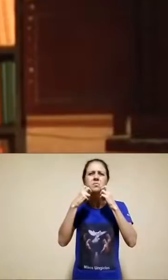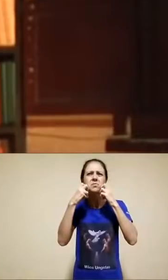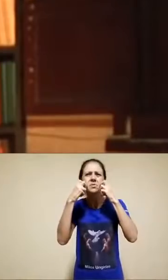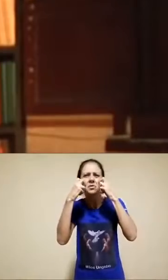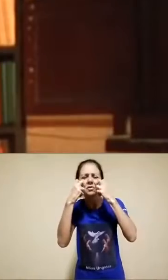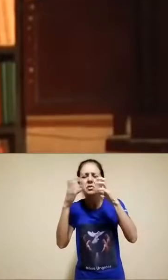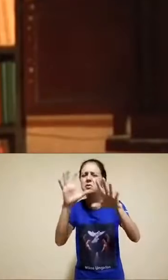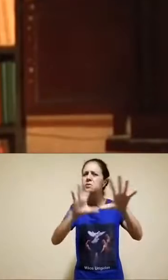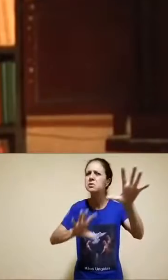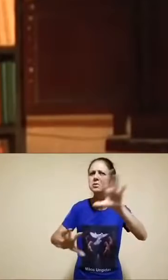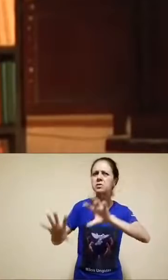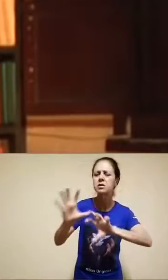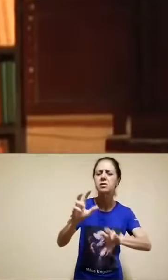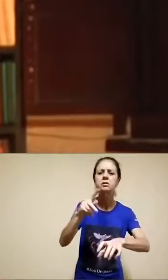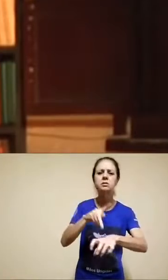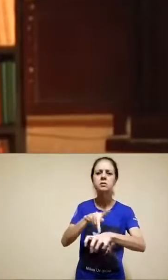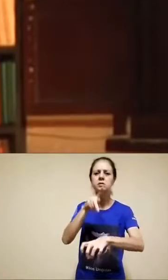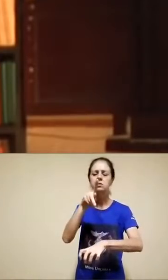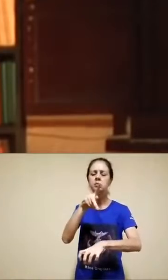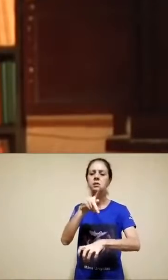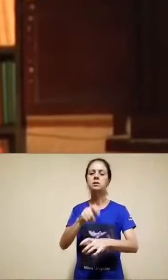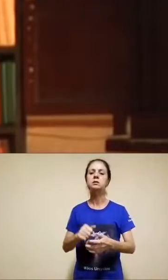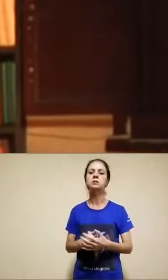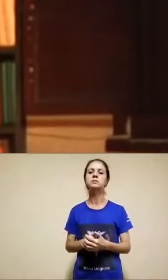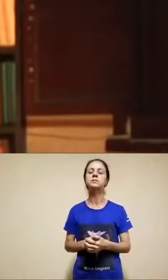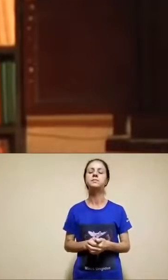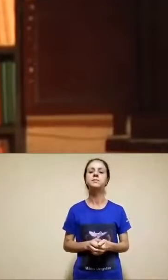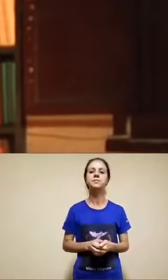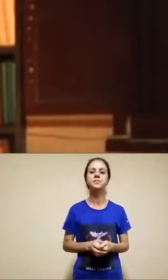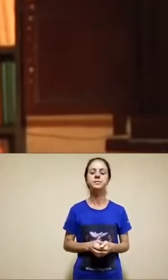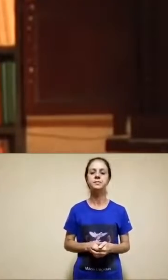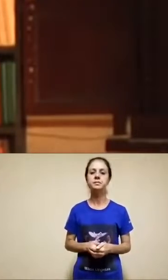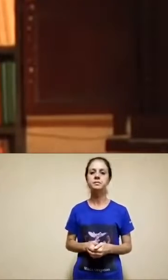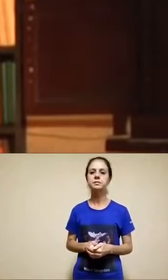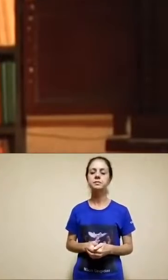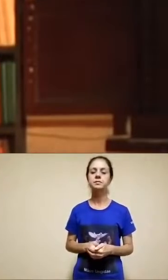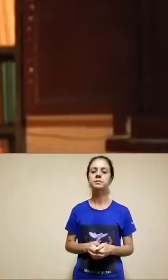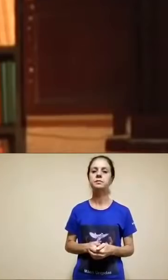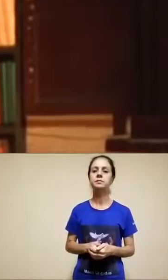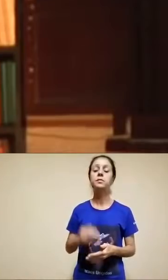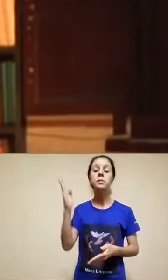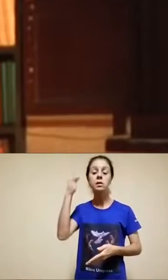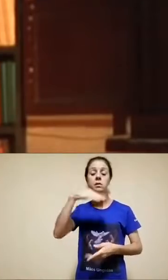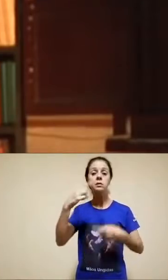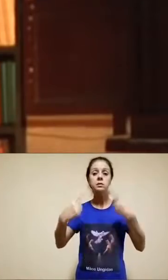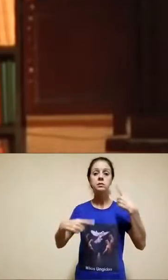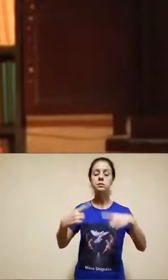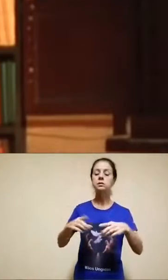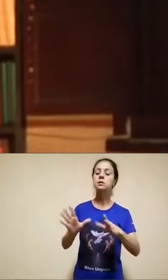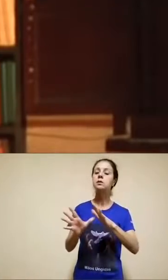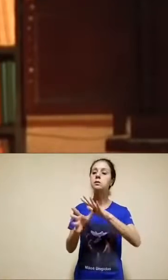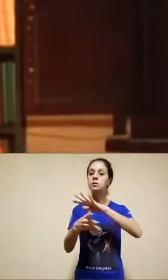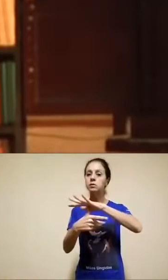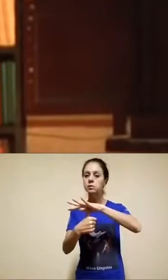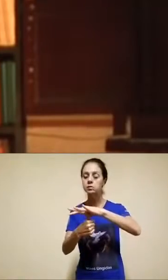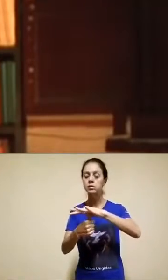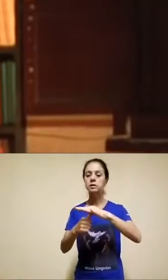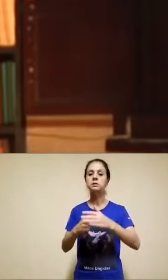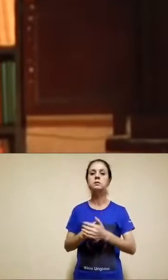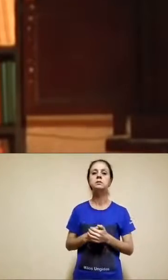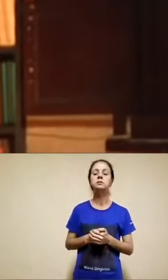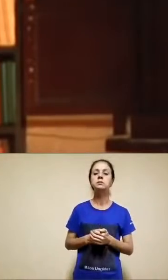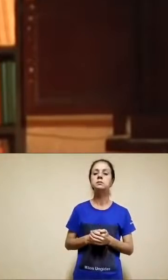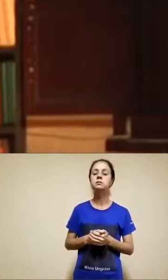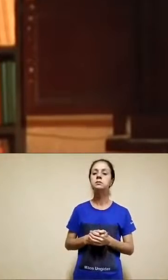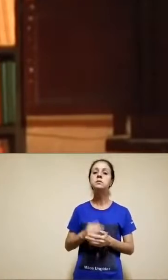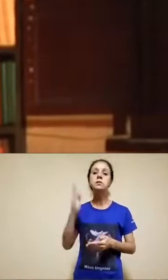hoje já é possível a gente dizer assim, uma aberração, porque é algo tão contraditório, algo tão terrível e que